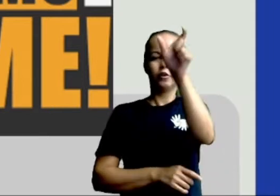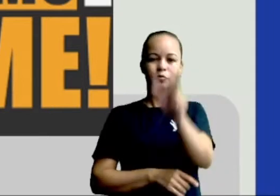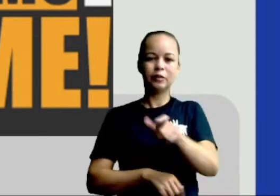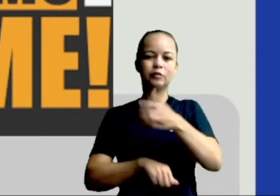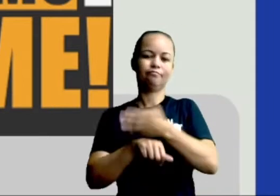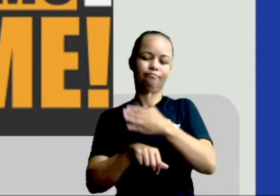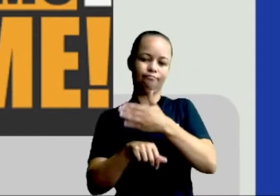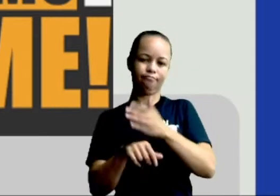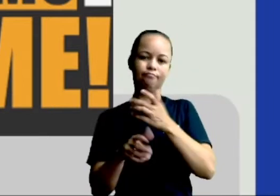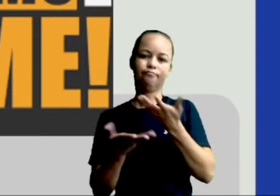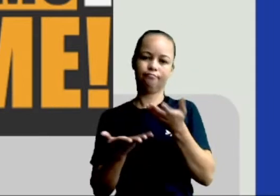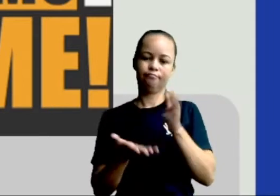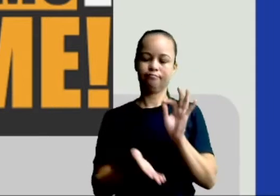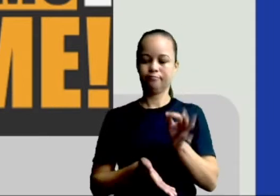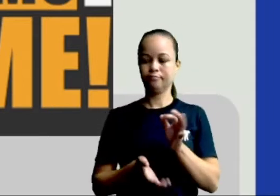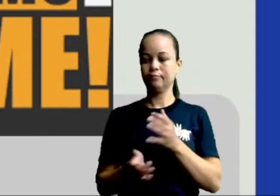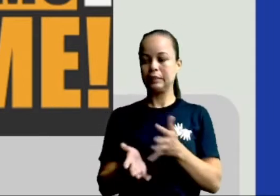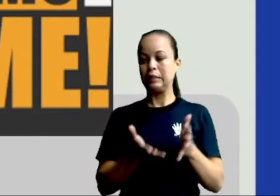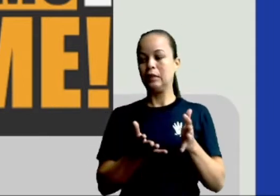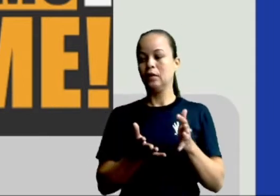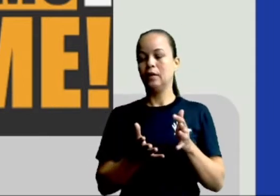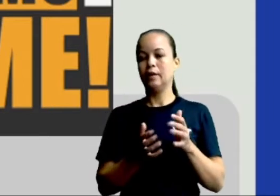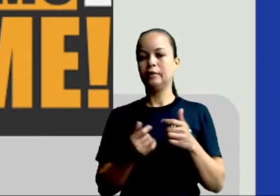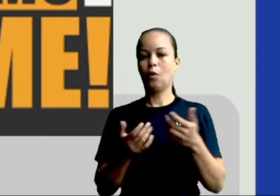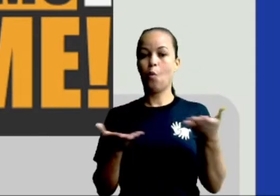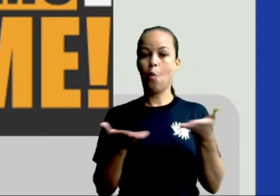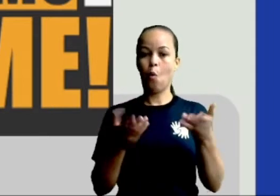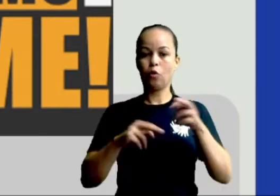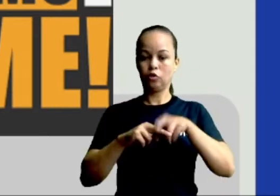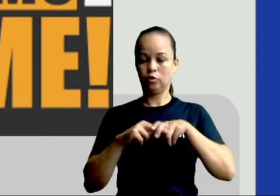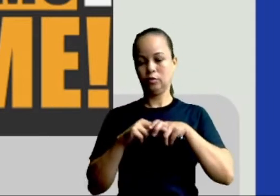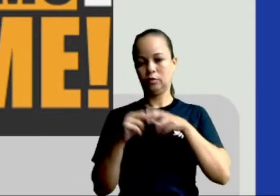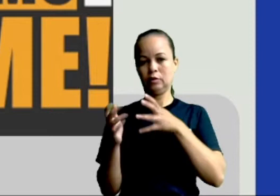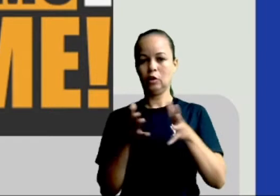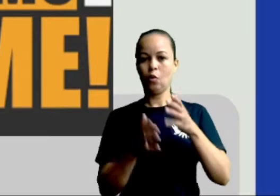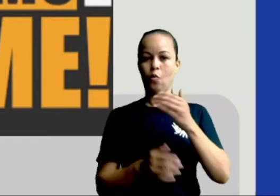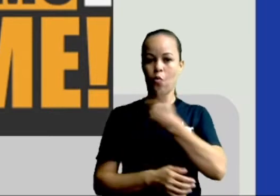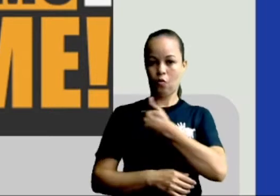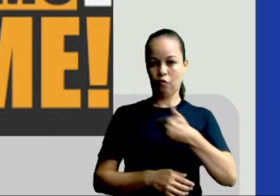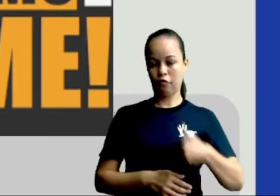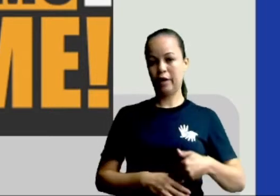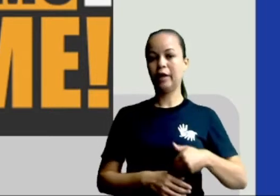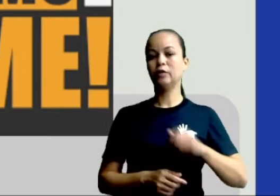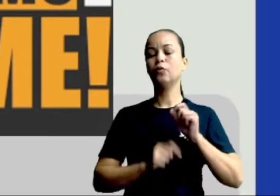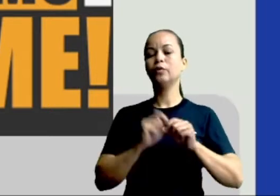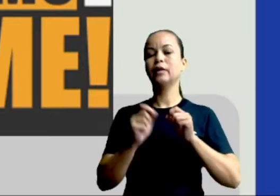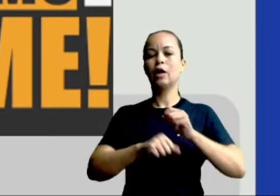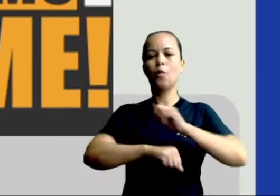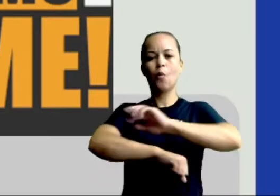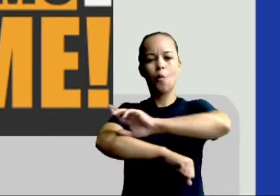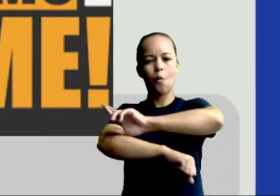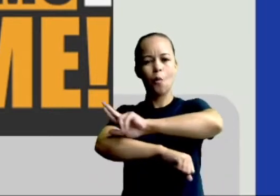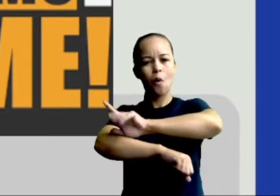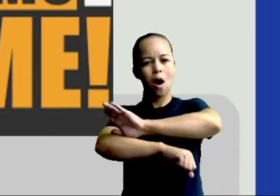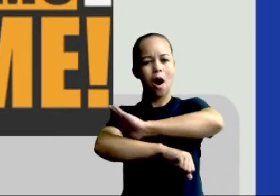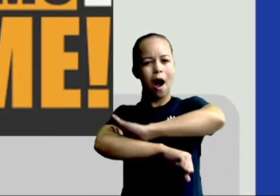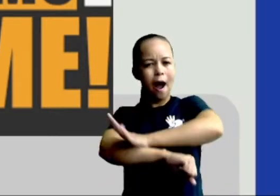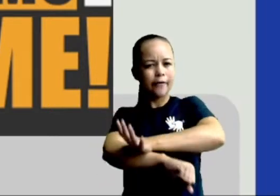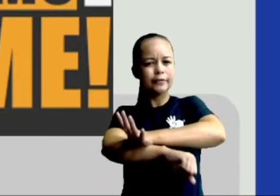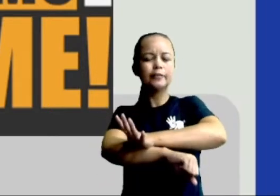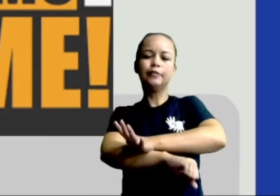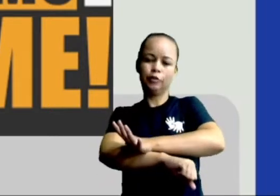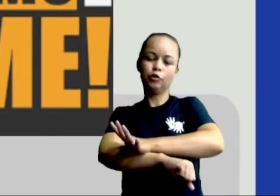certo? Então, é por isso que hoje em dia, aqui no nosso governo, o racismo é crime. O que é racismo? É quando